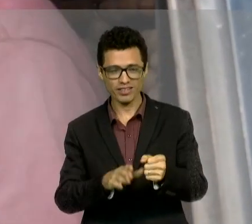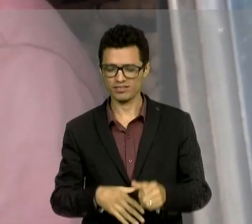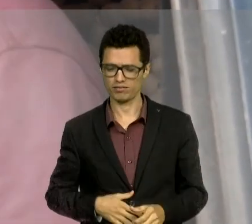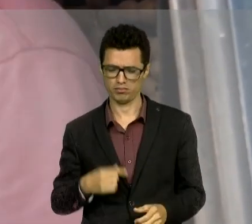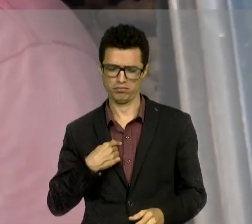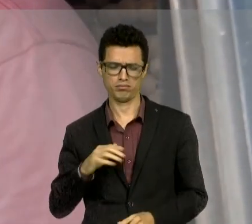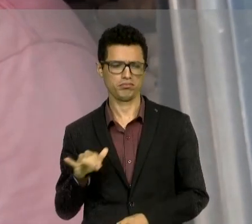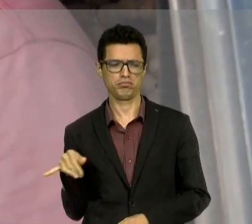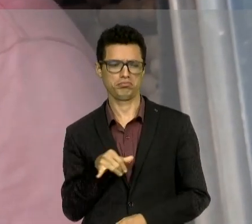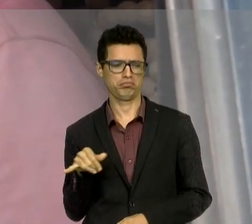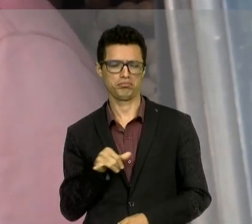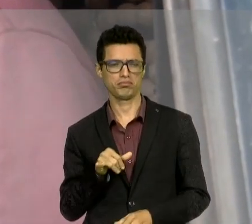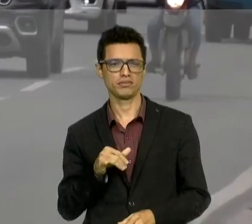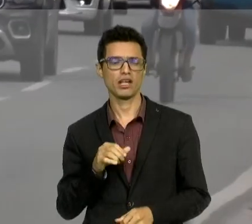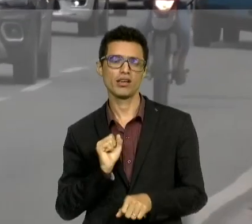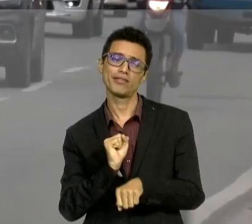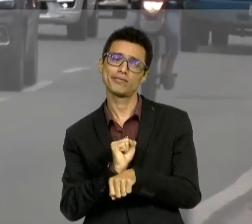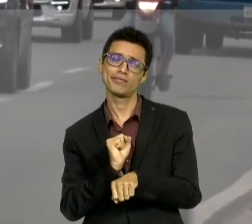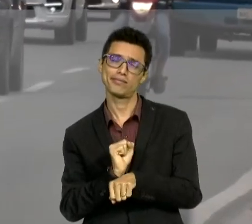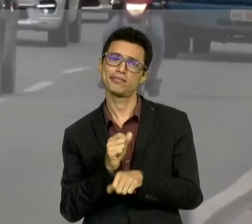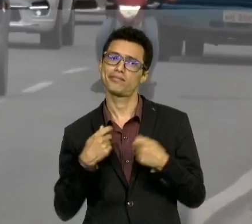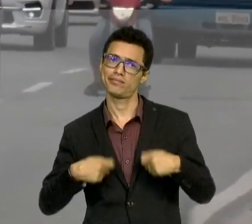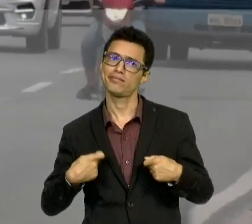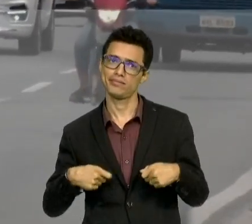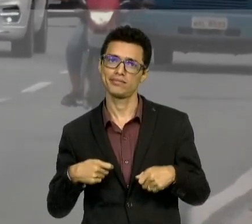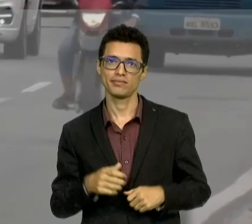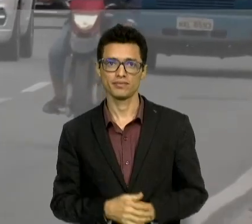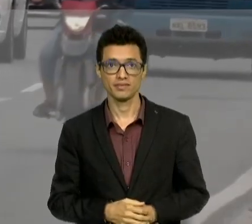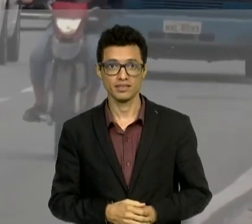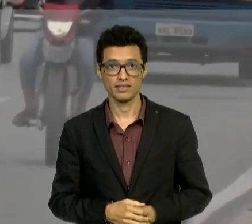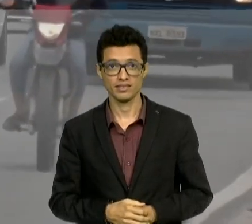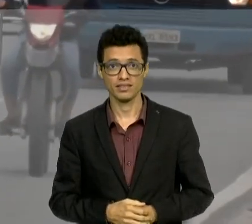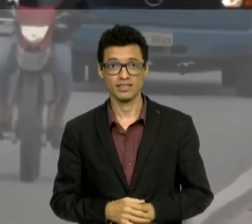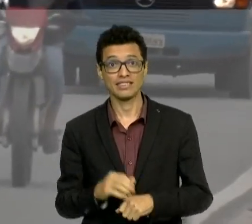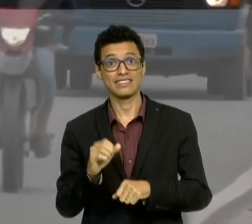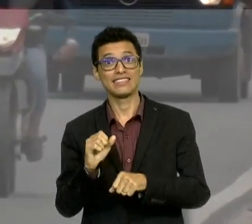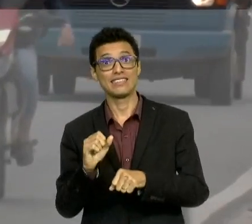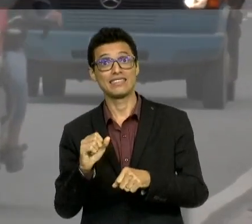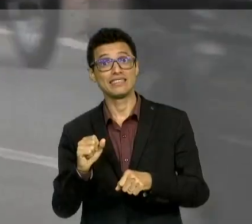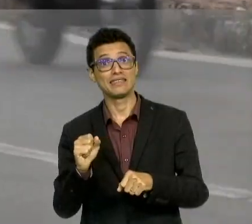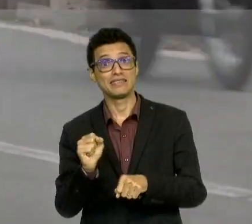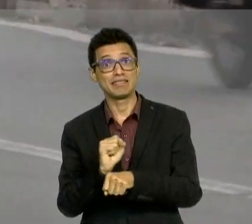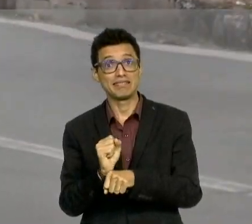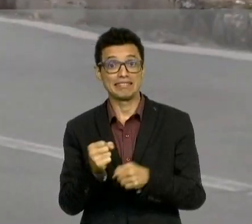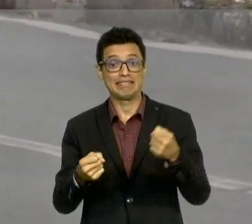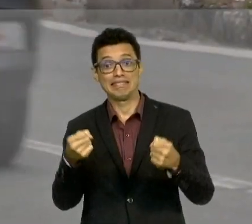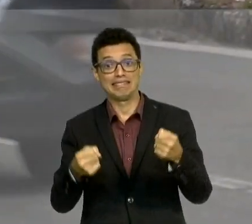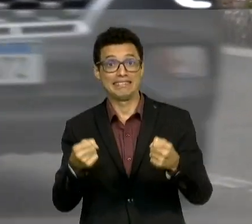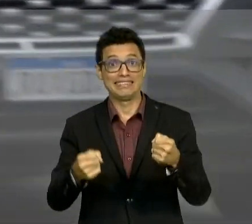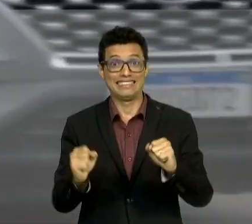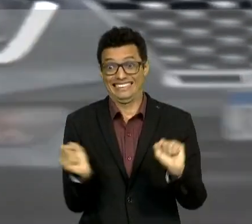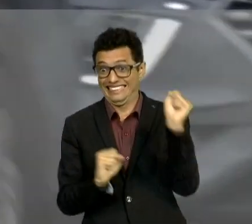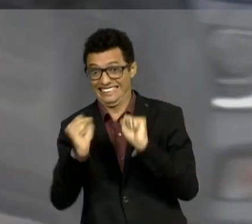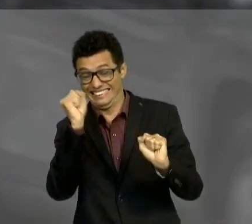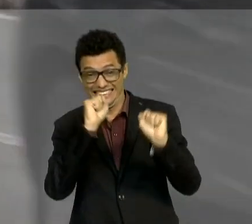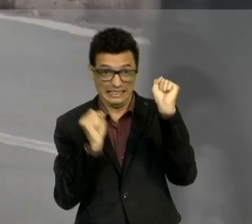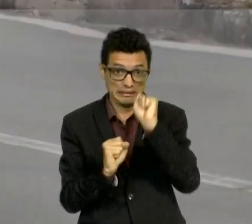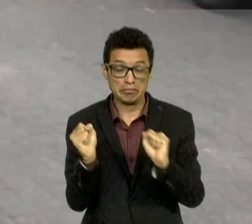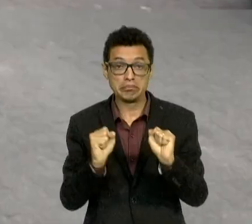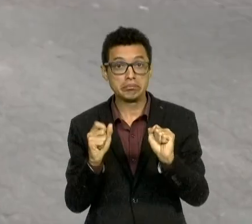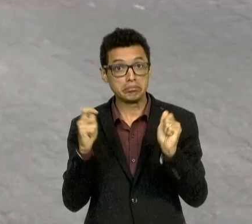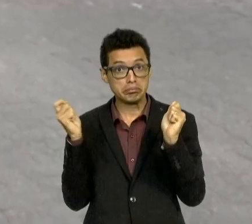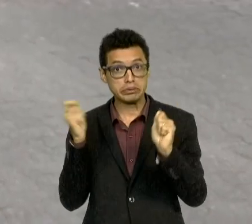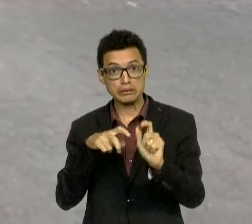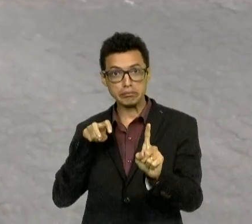não. Eu tenho que esperar, né? Motorista estressado, ansioso, tem maior probabilidade de se envolver em